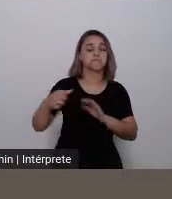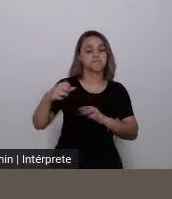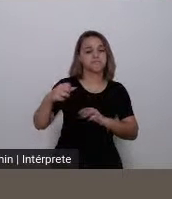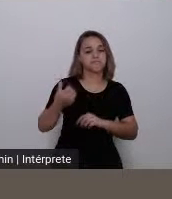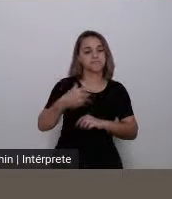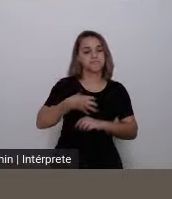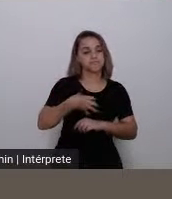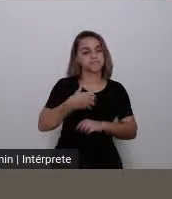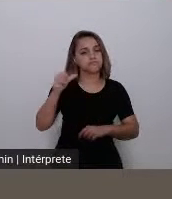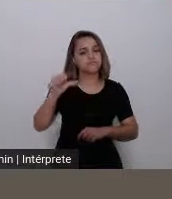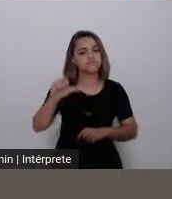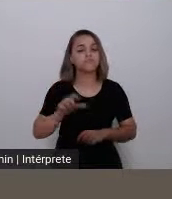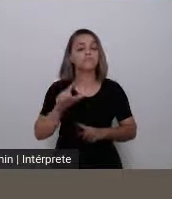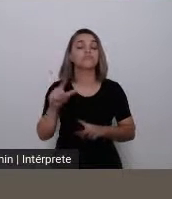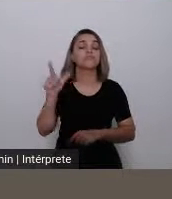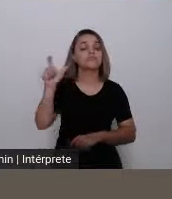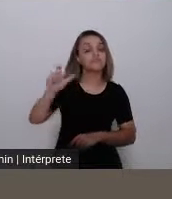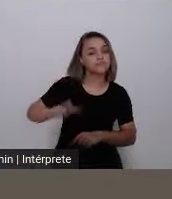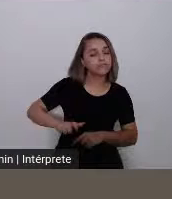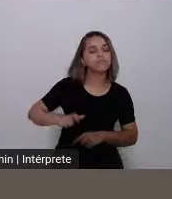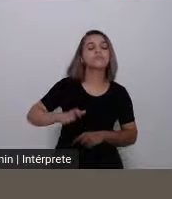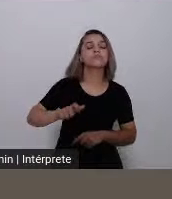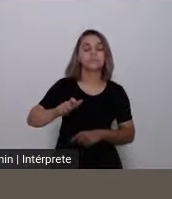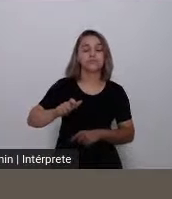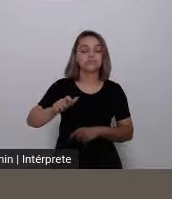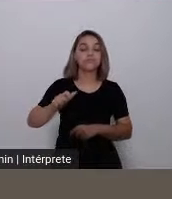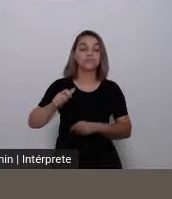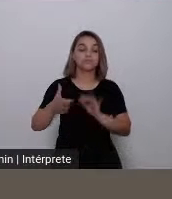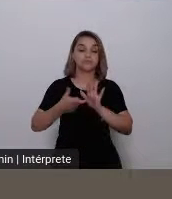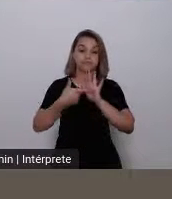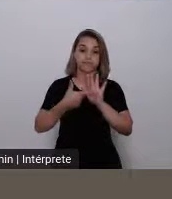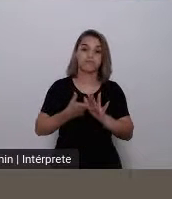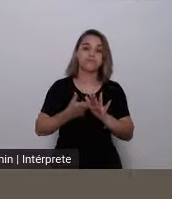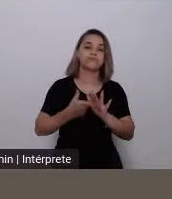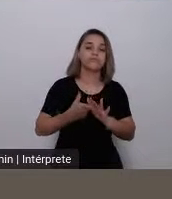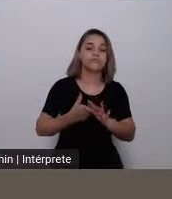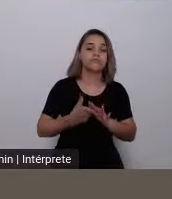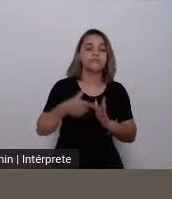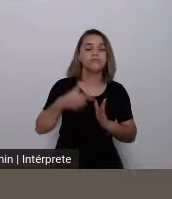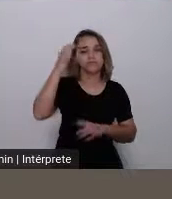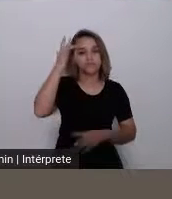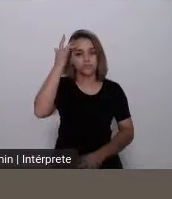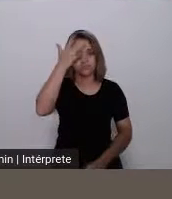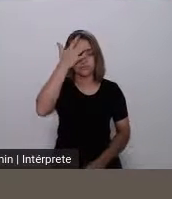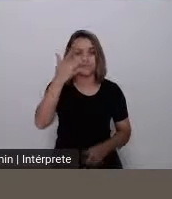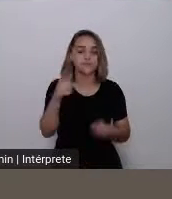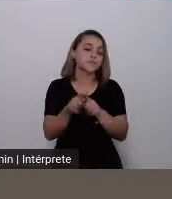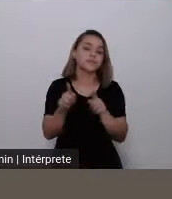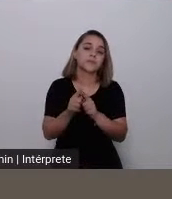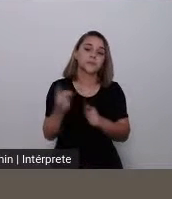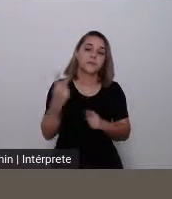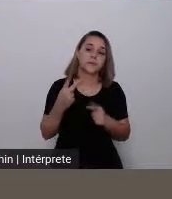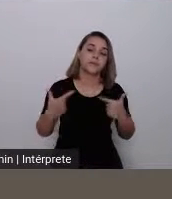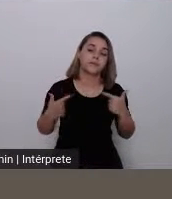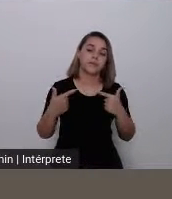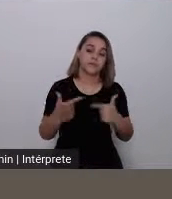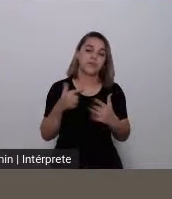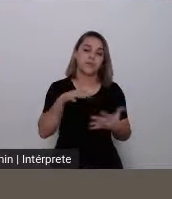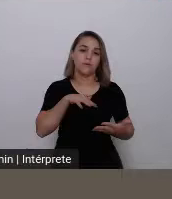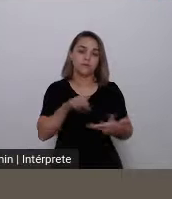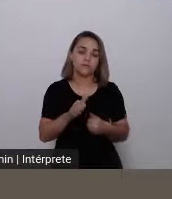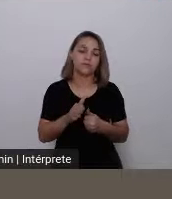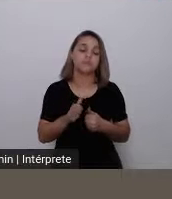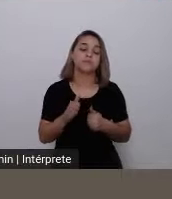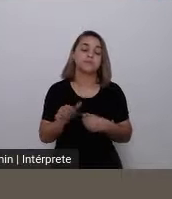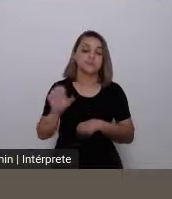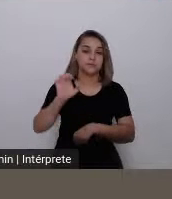tal classificação, do impacto imediato das marcas físicas e mentais da Segunda Guerra Mundial e do cotidiano sob ditadura do Estado Novo.